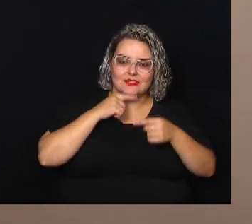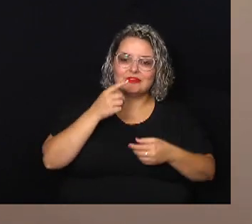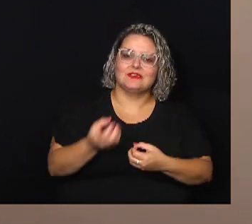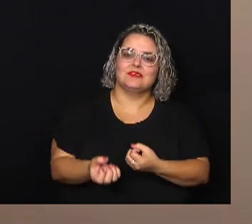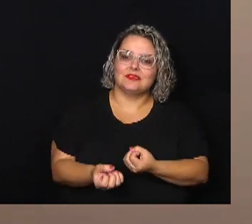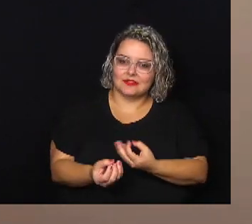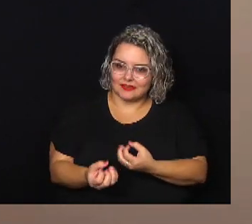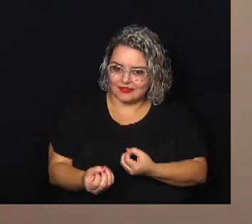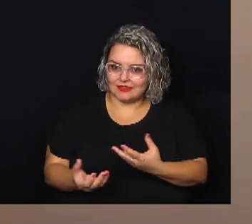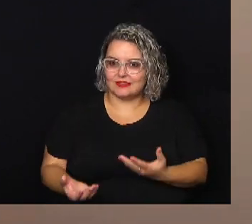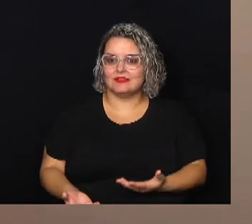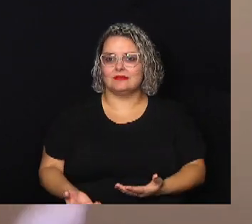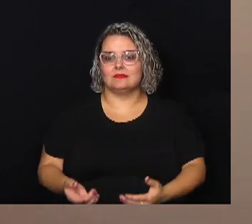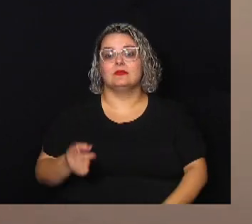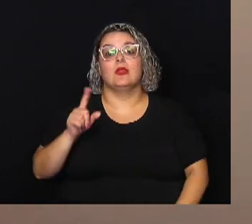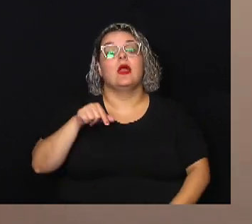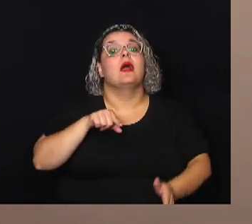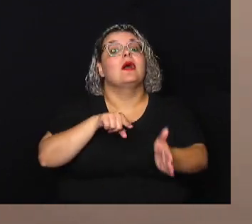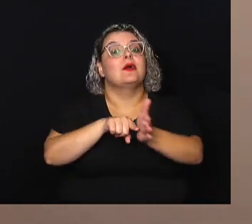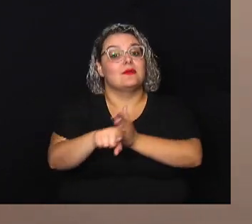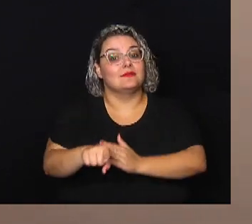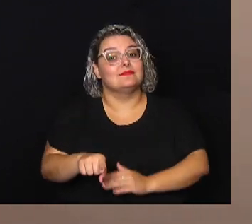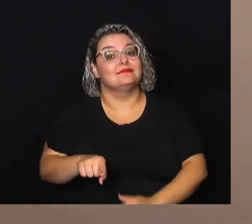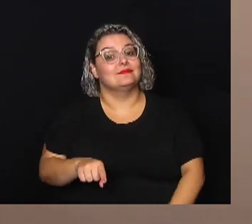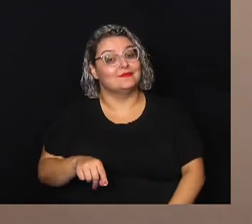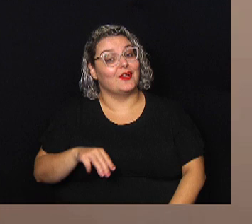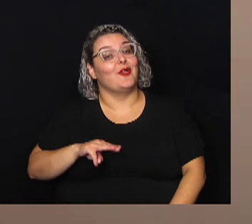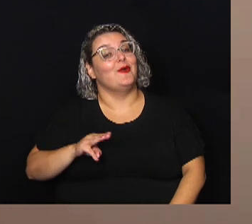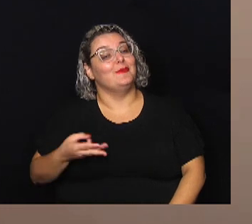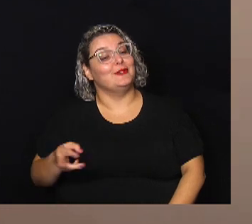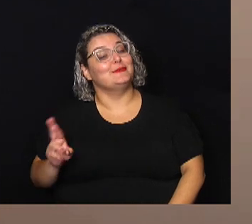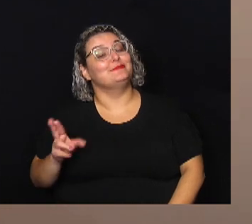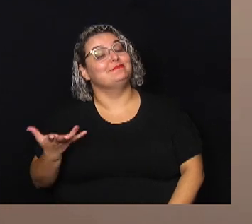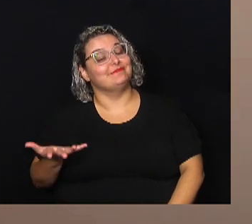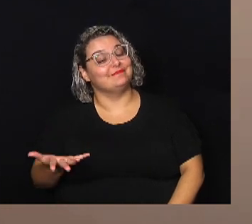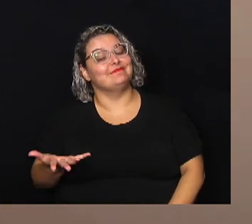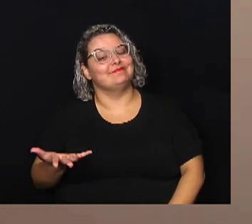informações. Essa é aquela pergunta de milhões e que ela geralmente